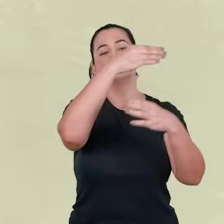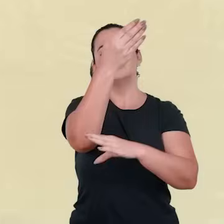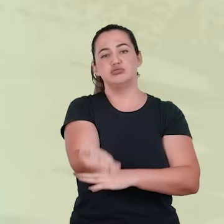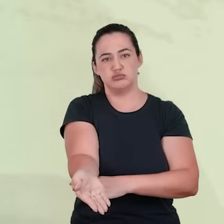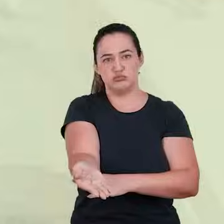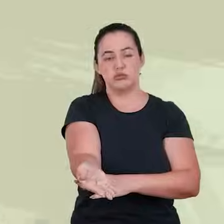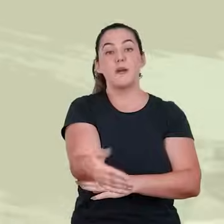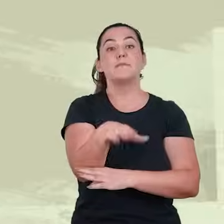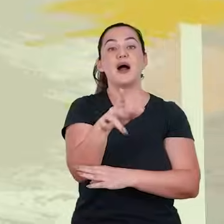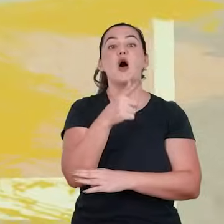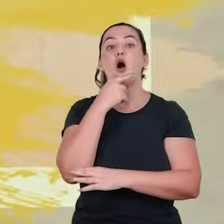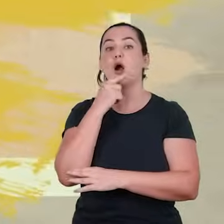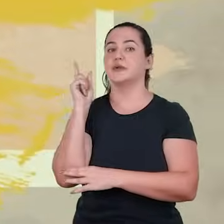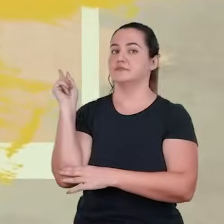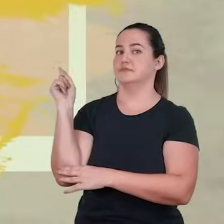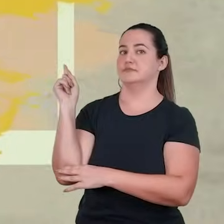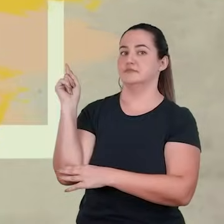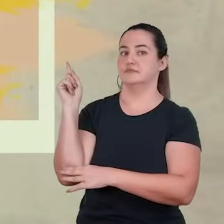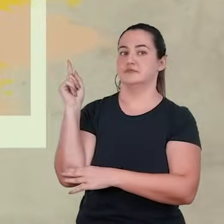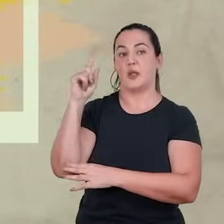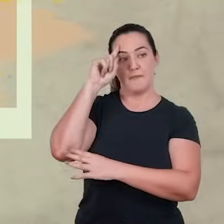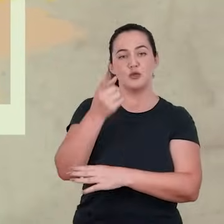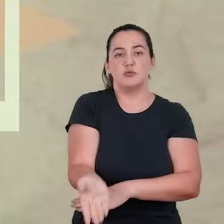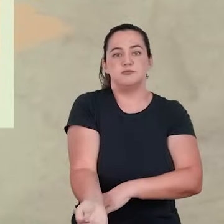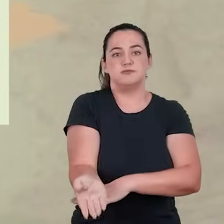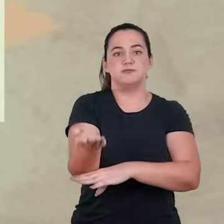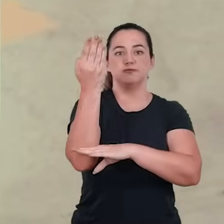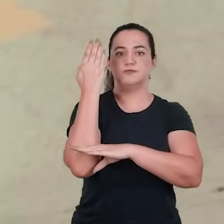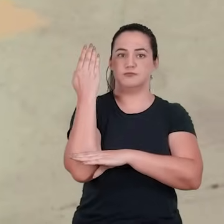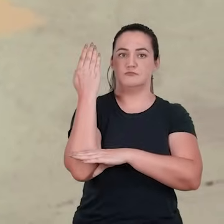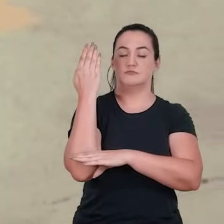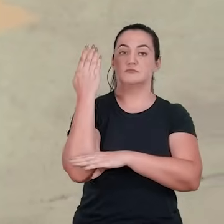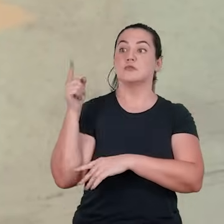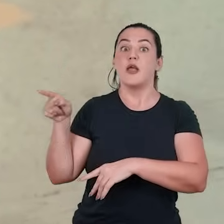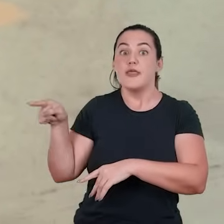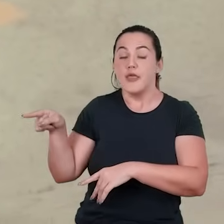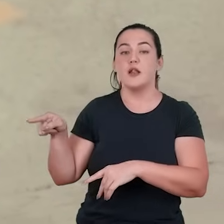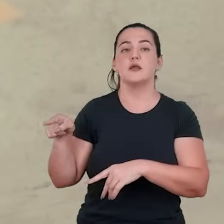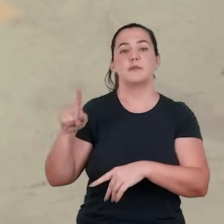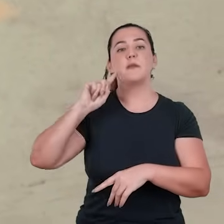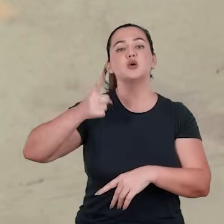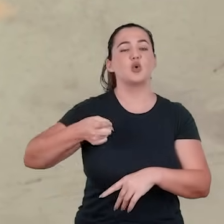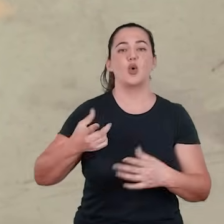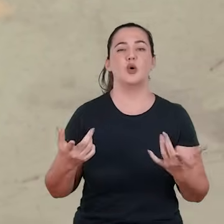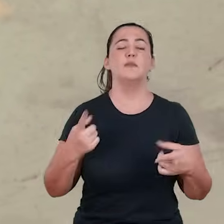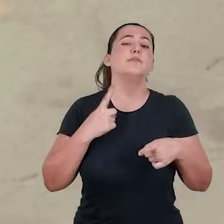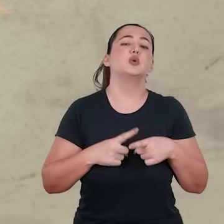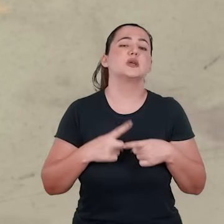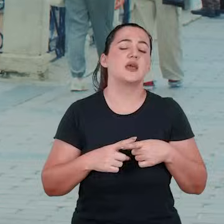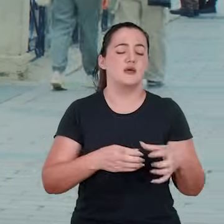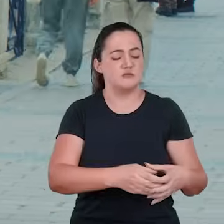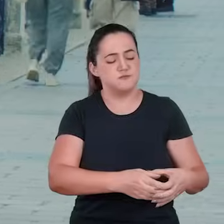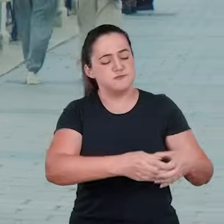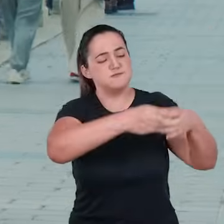hipódromo foi Teodósio I, que veio depois de Constantino. Vamos falar da história egípcia. O que esse